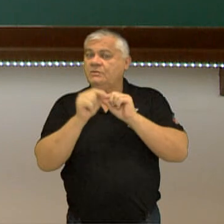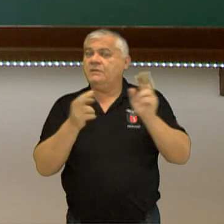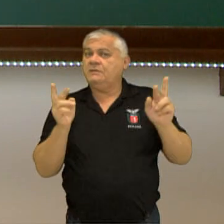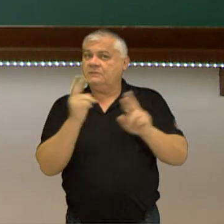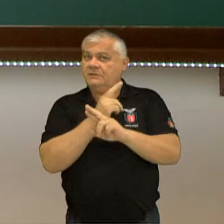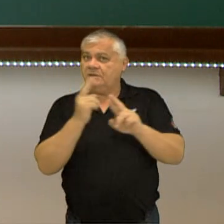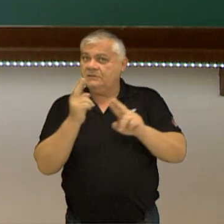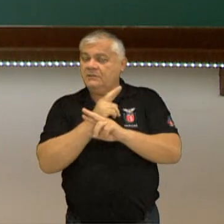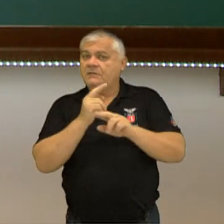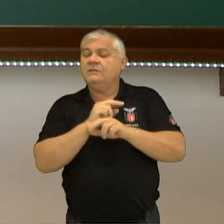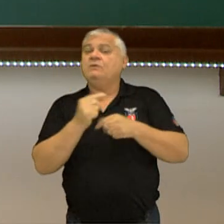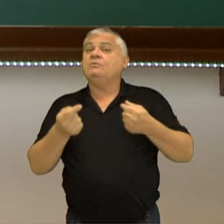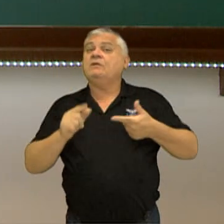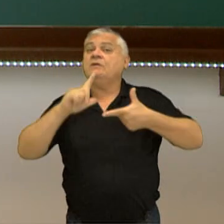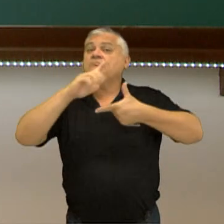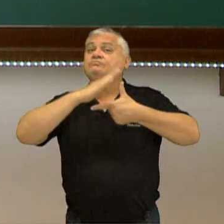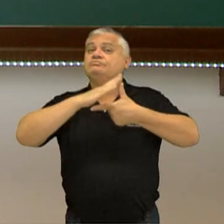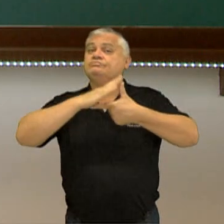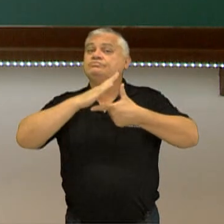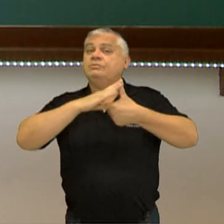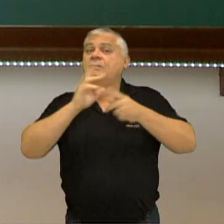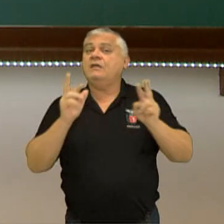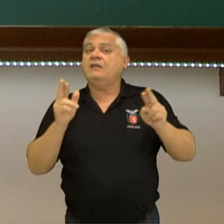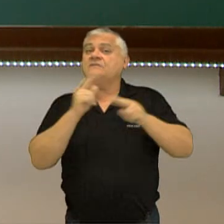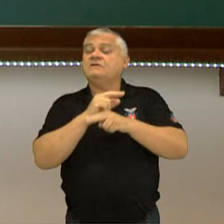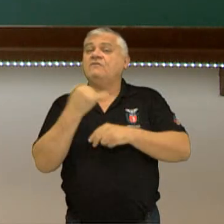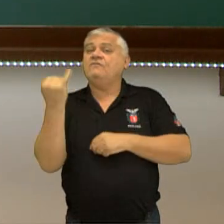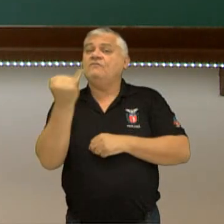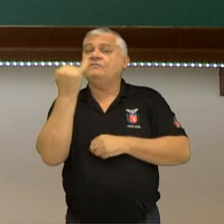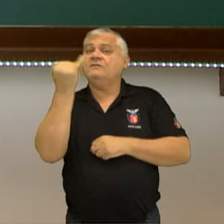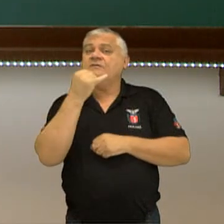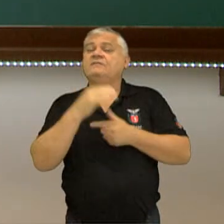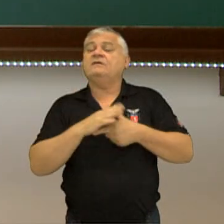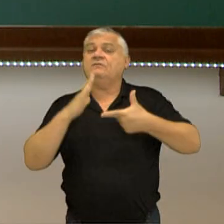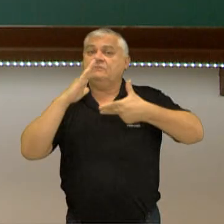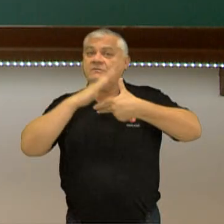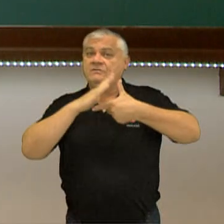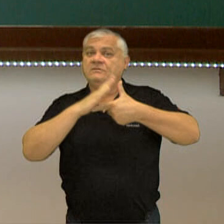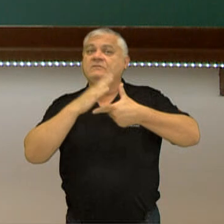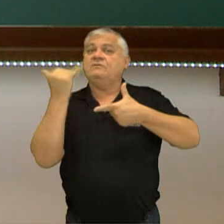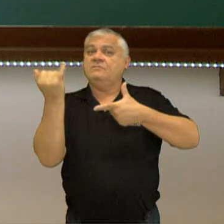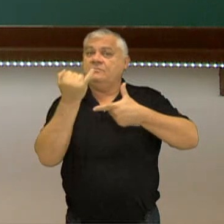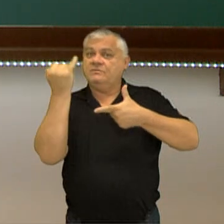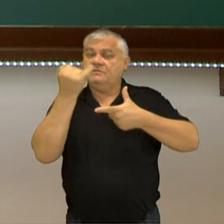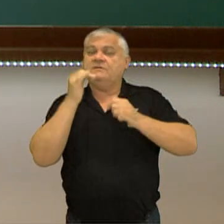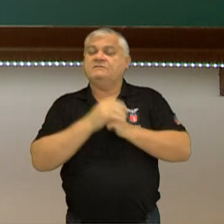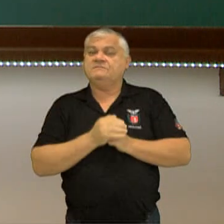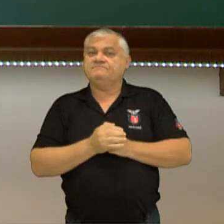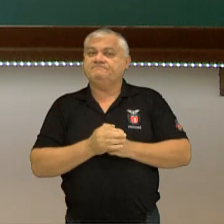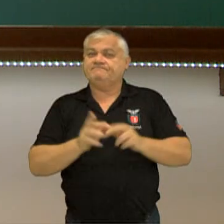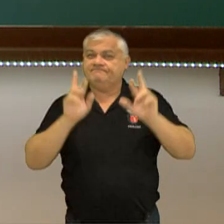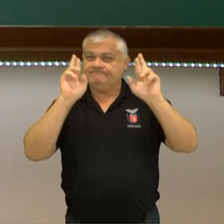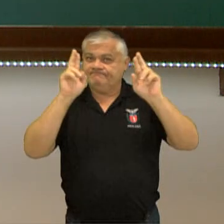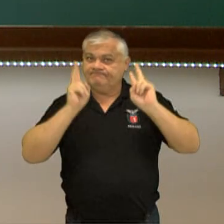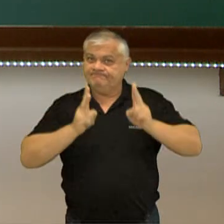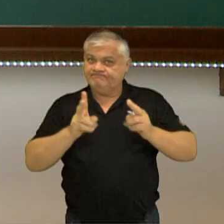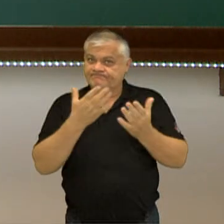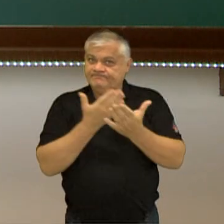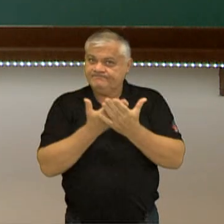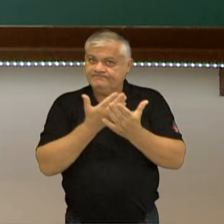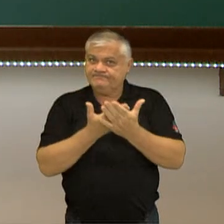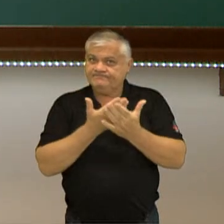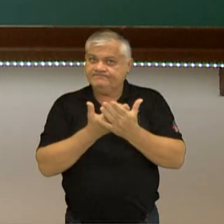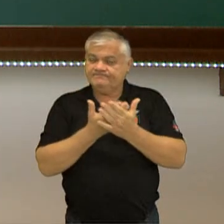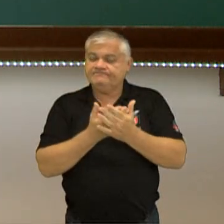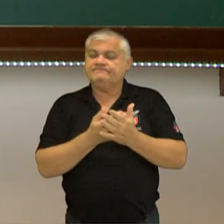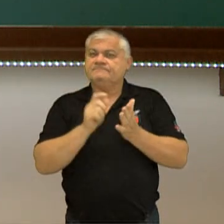bem importante na trigonometria, que é chamada de relação fundamental da trigonometria, de tão importante que ela é. Eu espero que vocês continuem estudando,